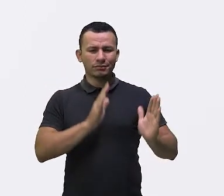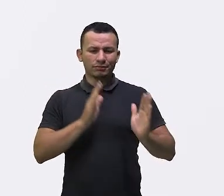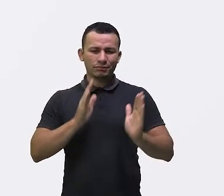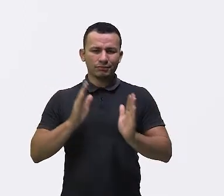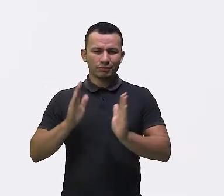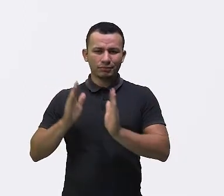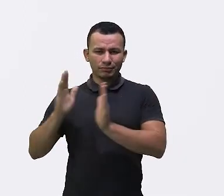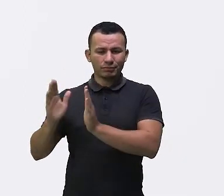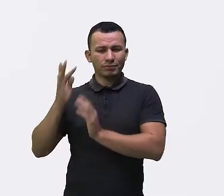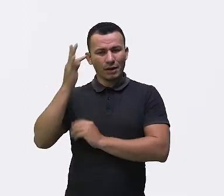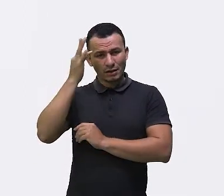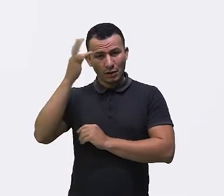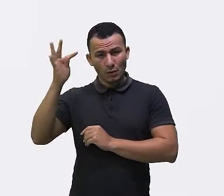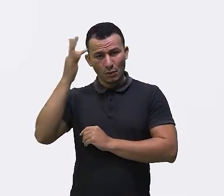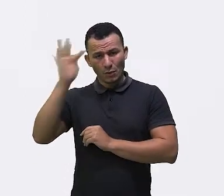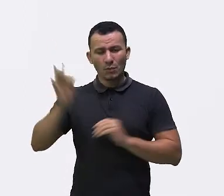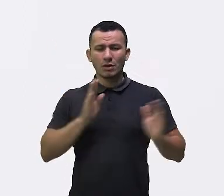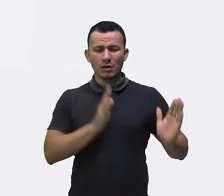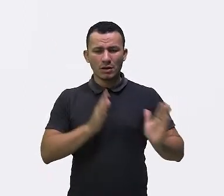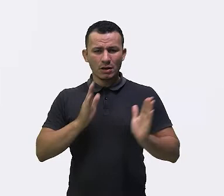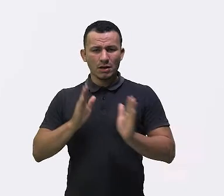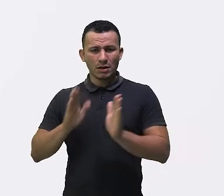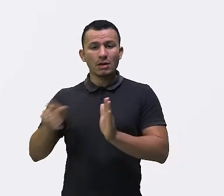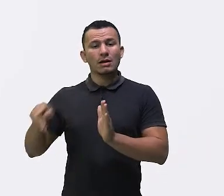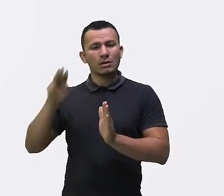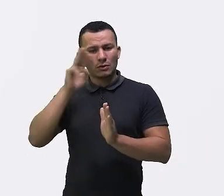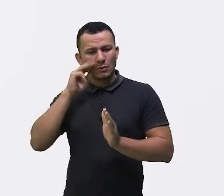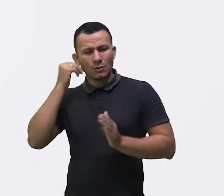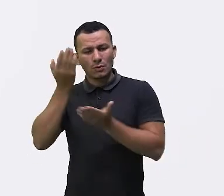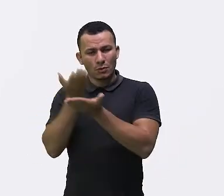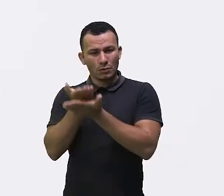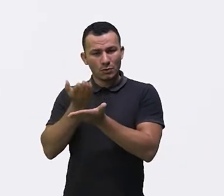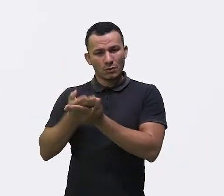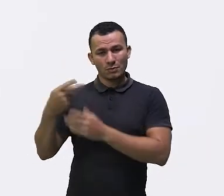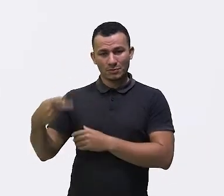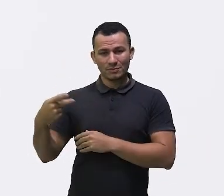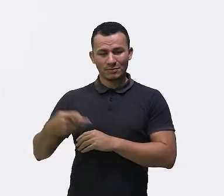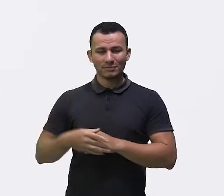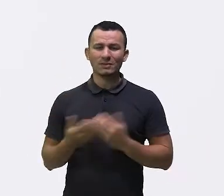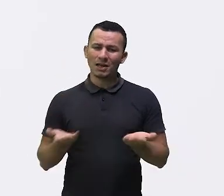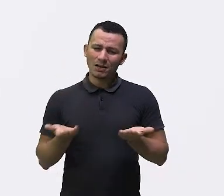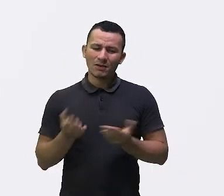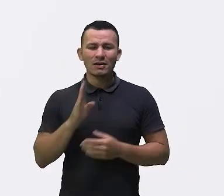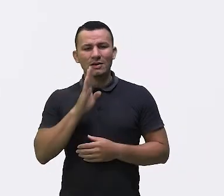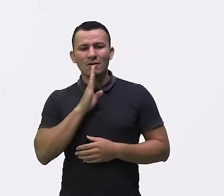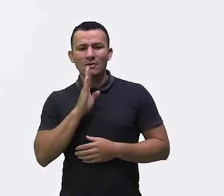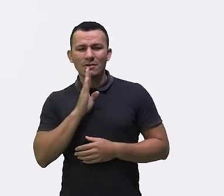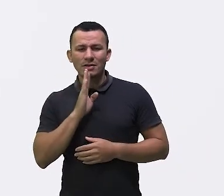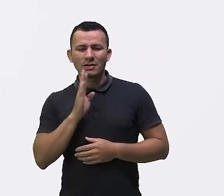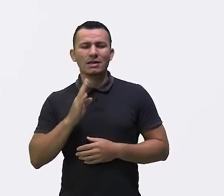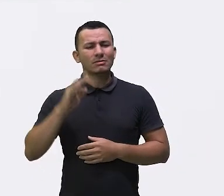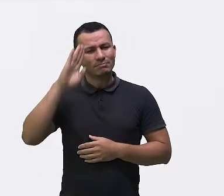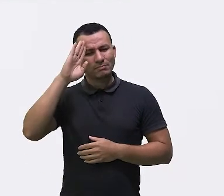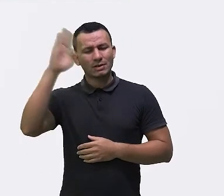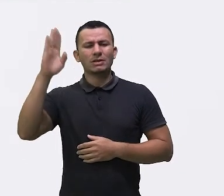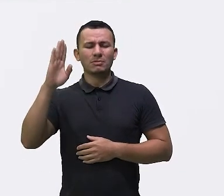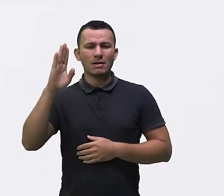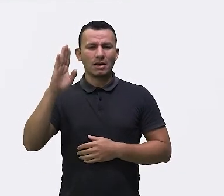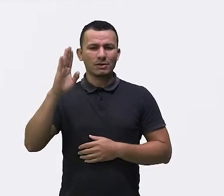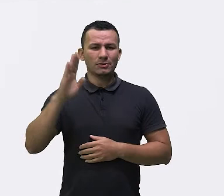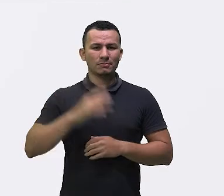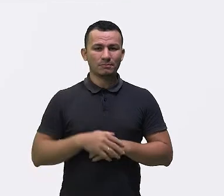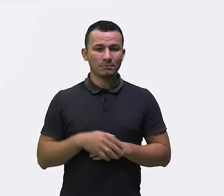construção teórica de Karl Marx. Vamos conhecer algumas das principais obras de Karl